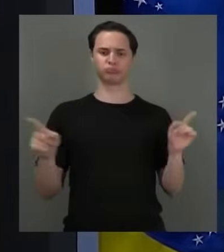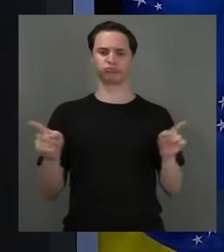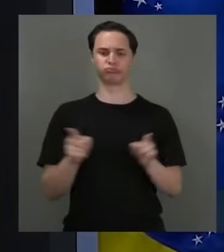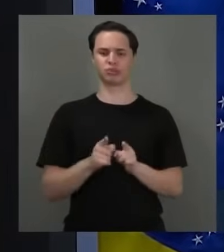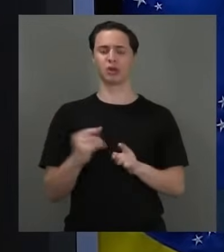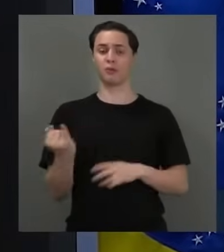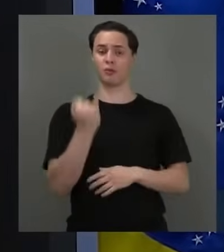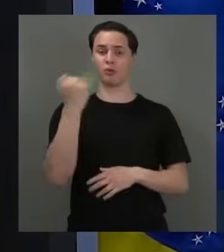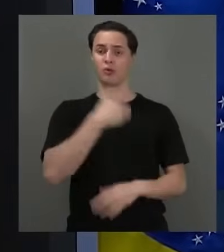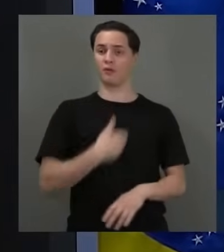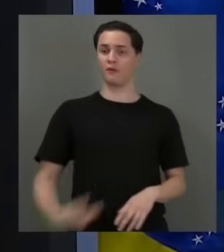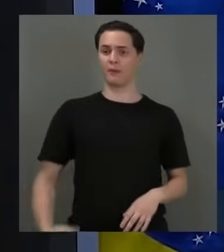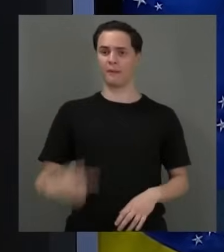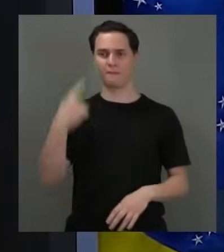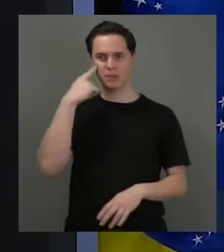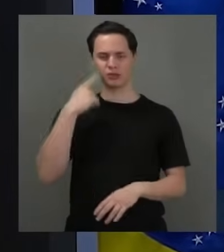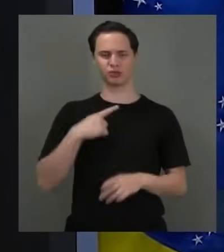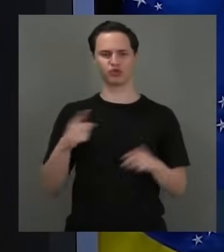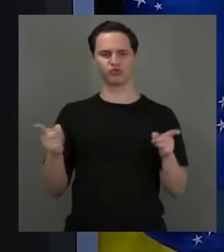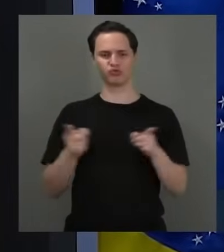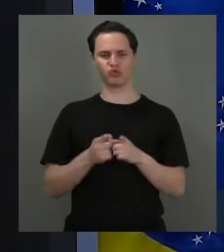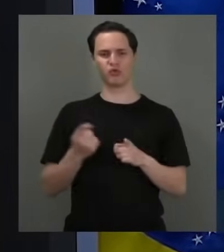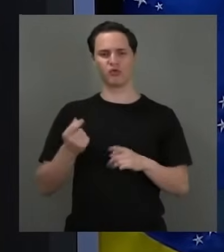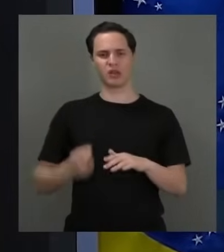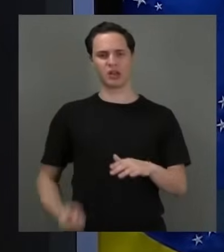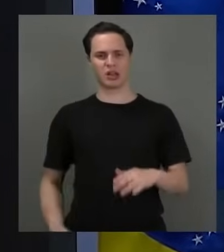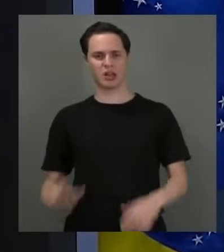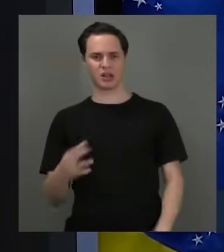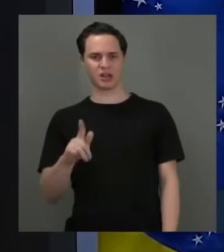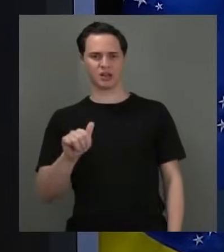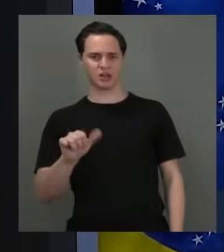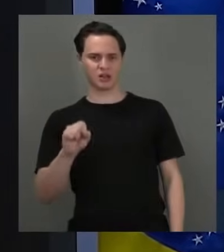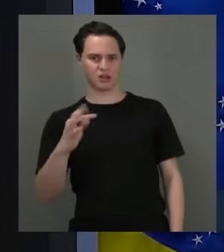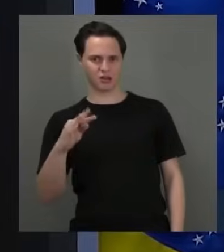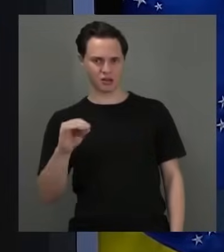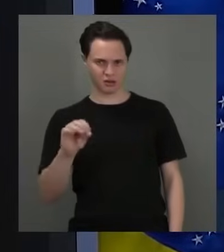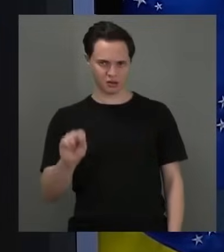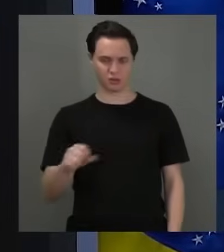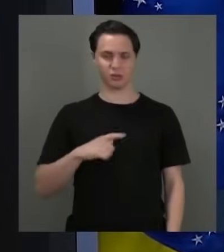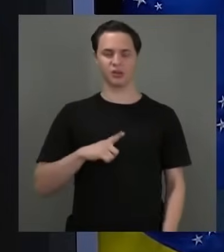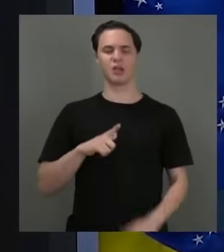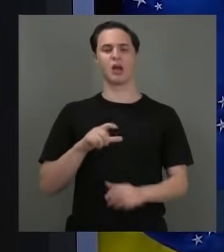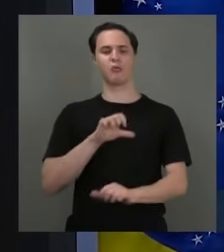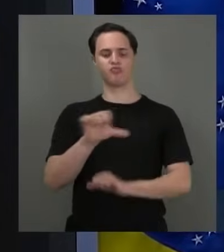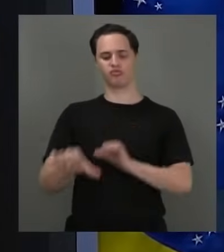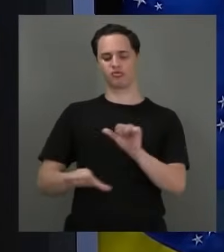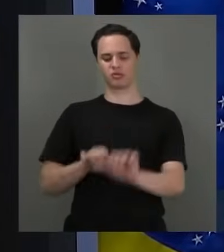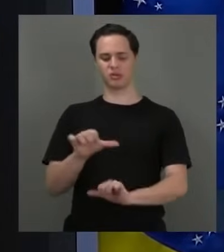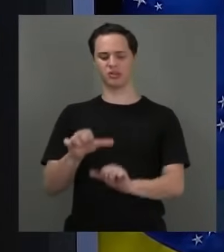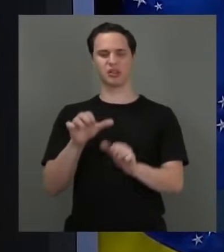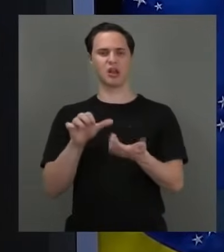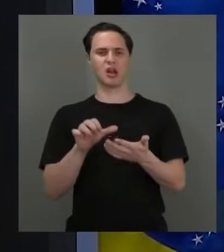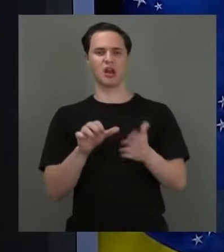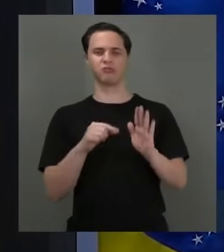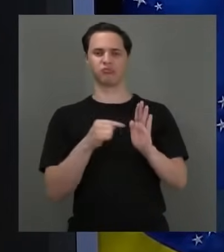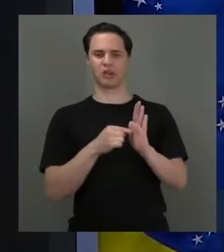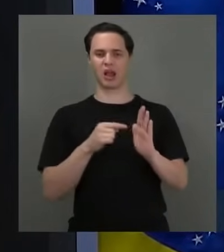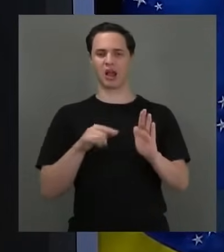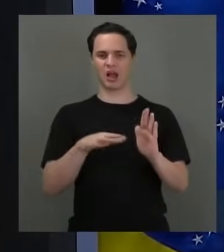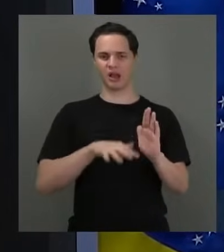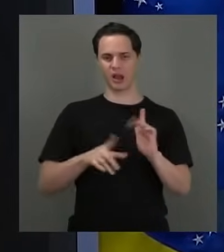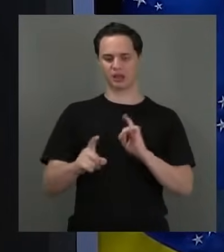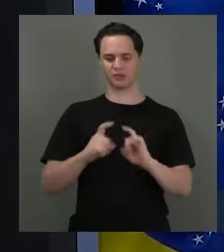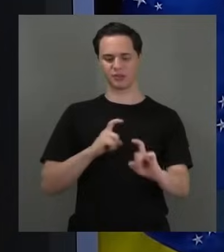governo pense em reduzir os seus custos, os seus gastos, né? E uma reforma administrativa é essencial para isso,